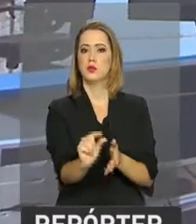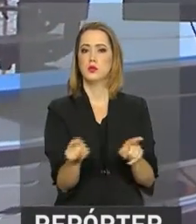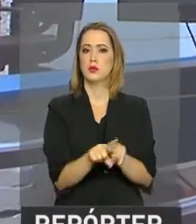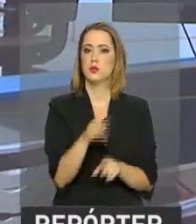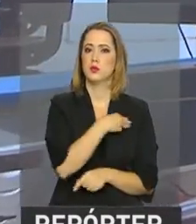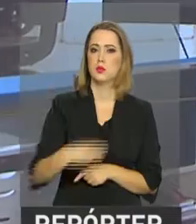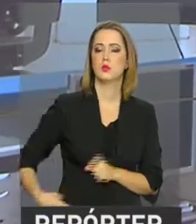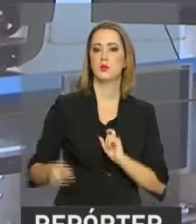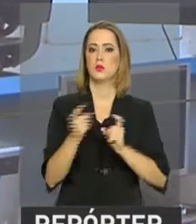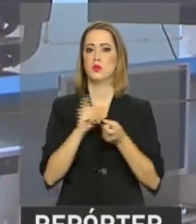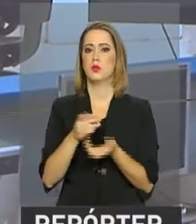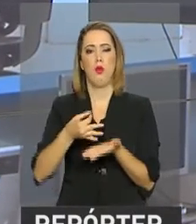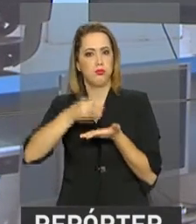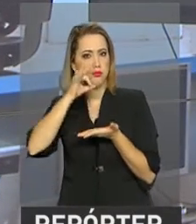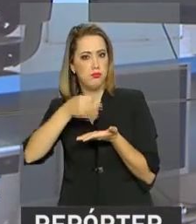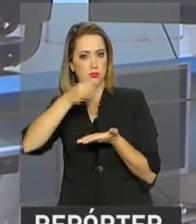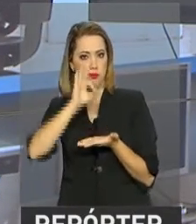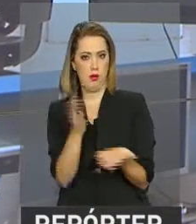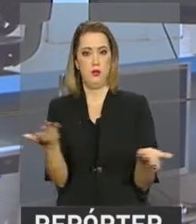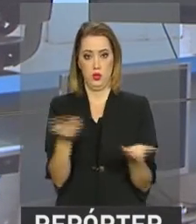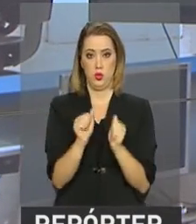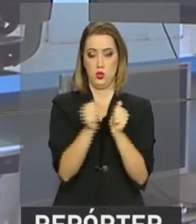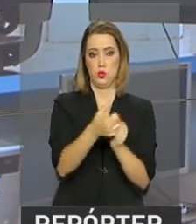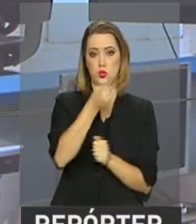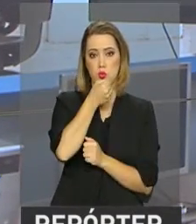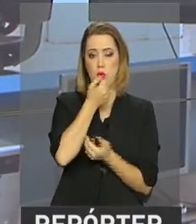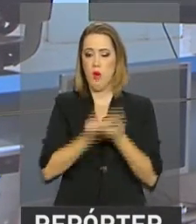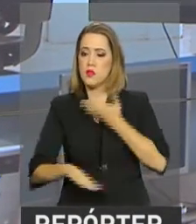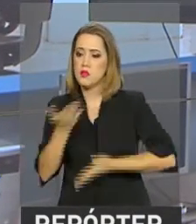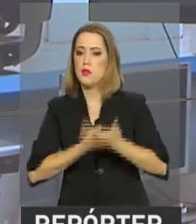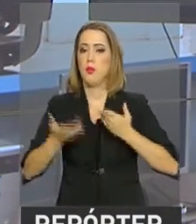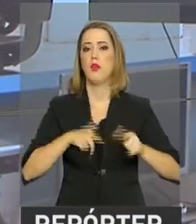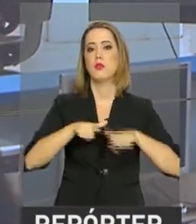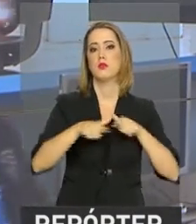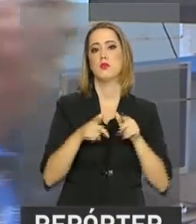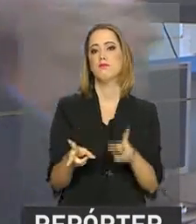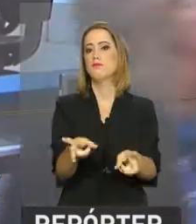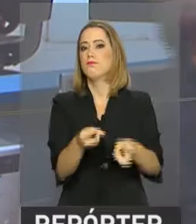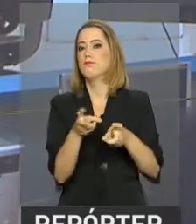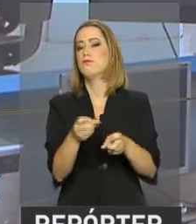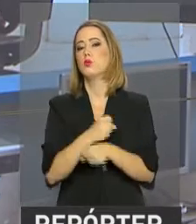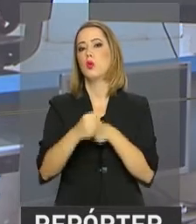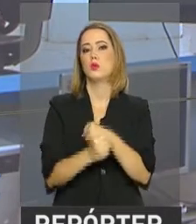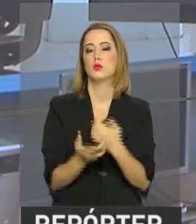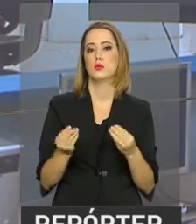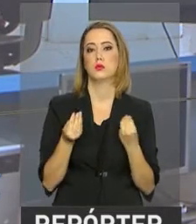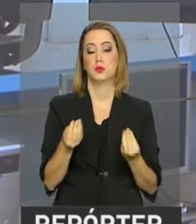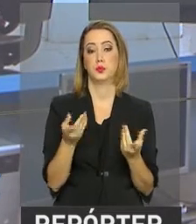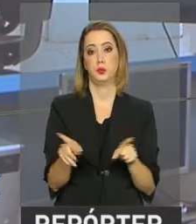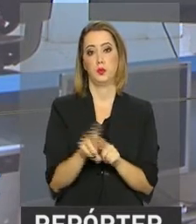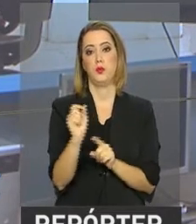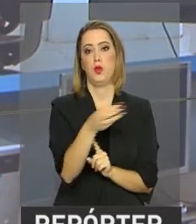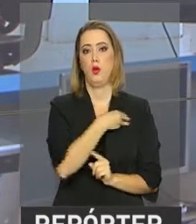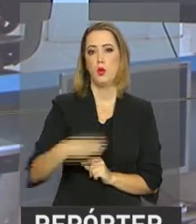da manhã com jornalistas ele vai fazer um balanço das ações e apresentar uma perspectiva para o setor no ano que vem o ministro deve inclusive